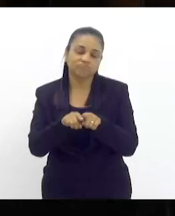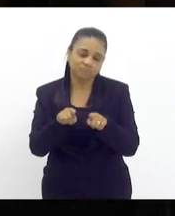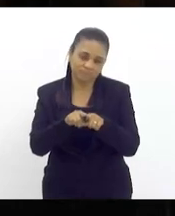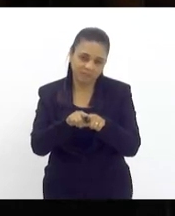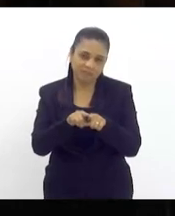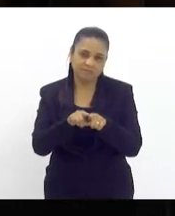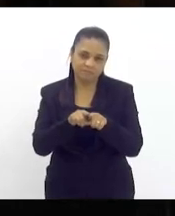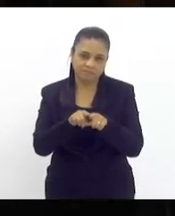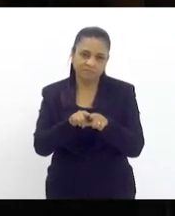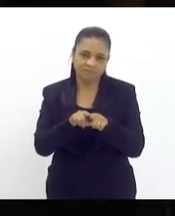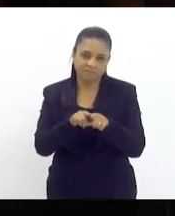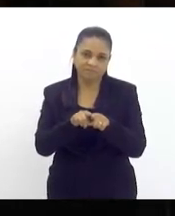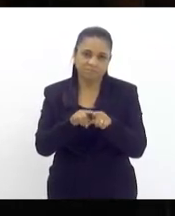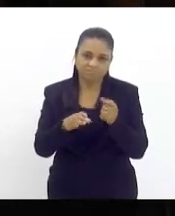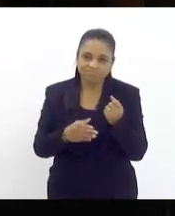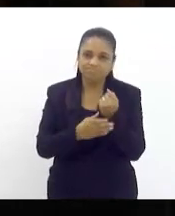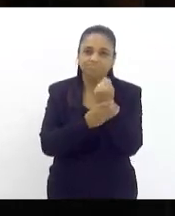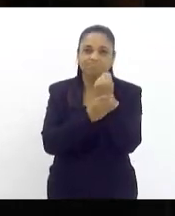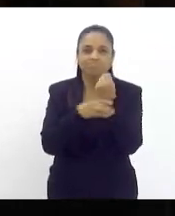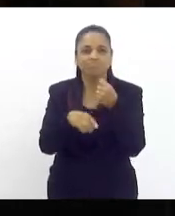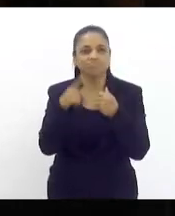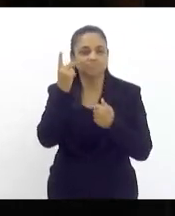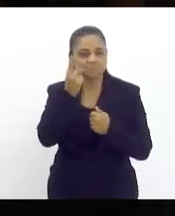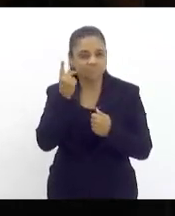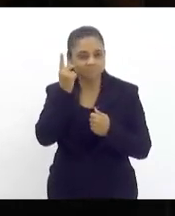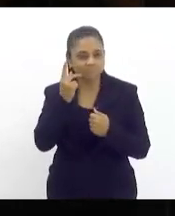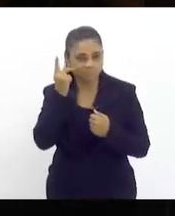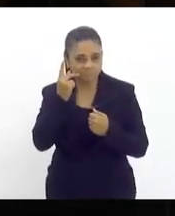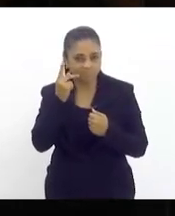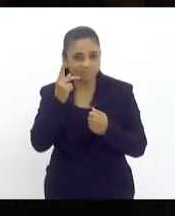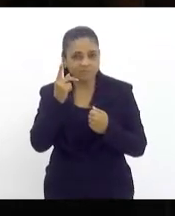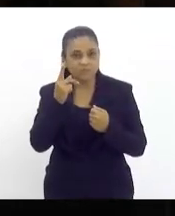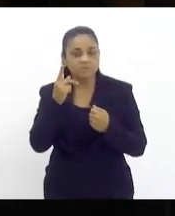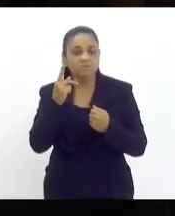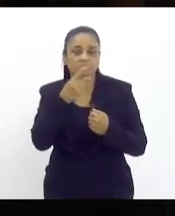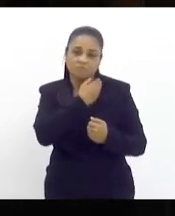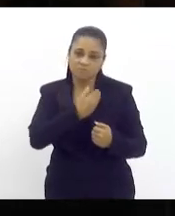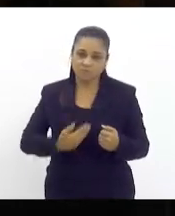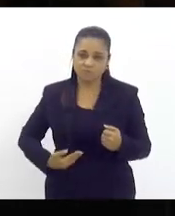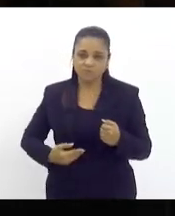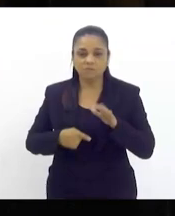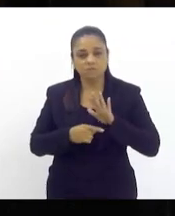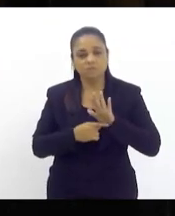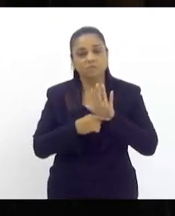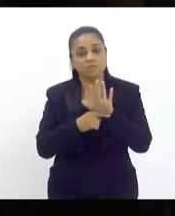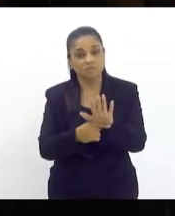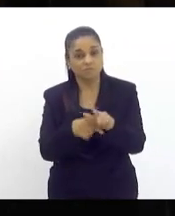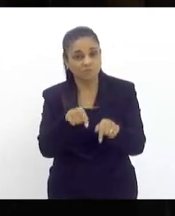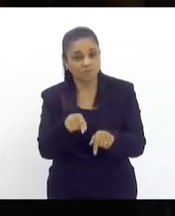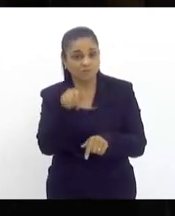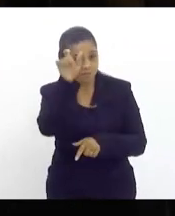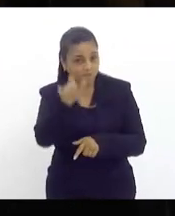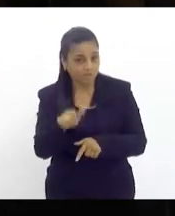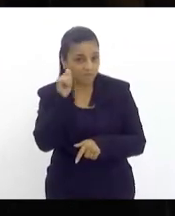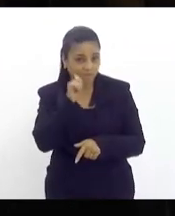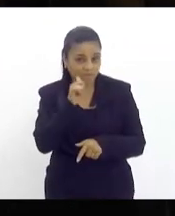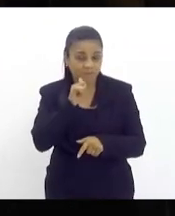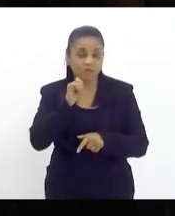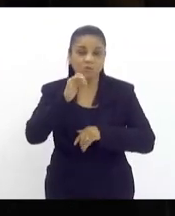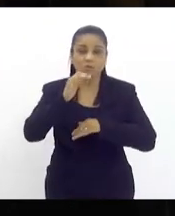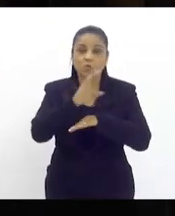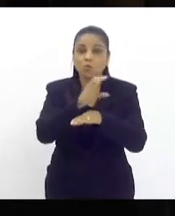Garanta é a proposição de políticas públicas que venham a respaldar essa mulher seja em cursos